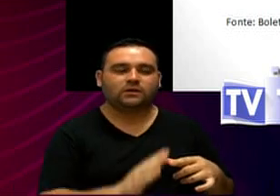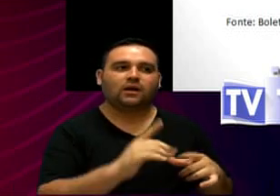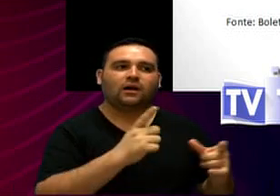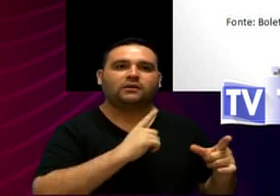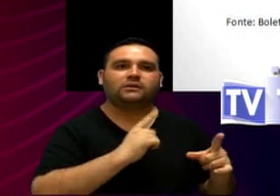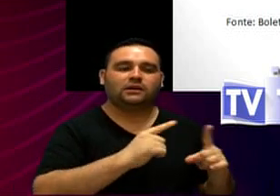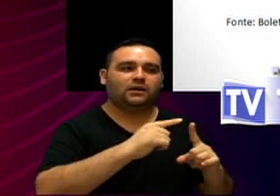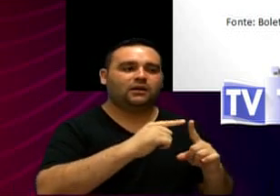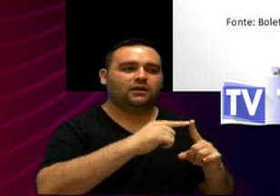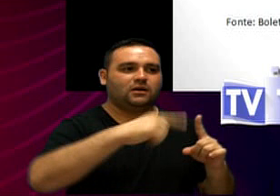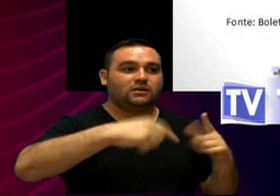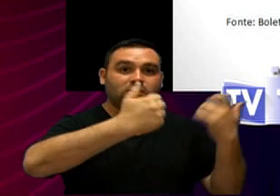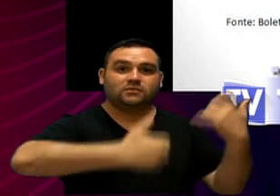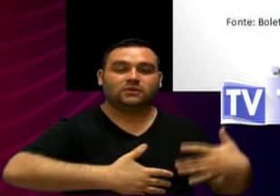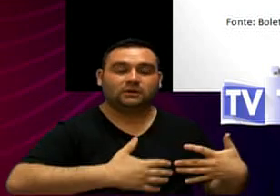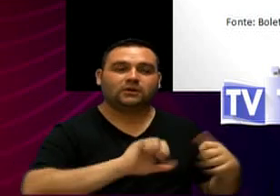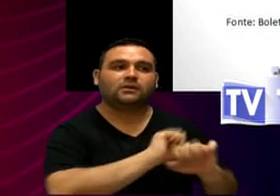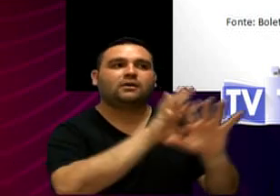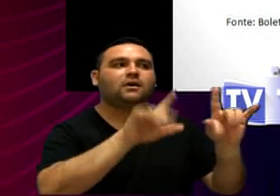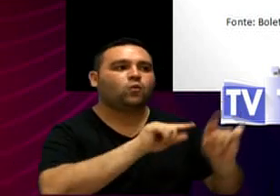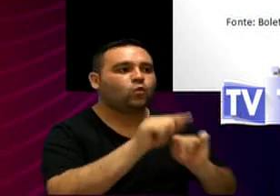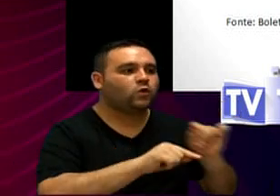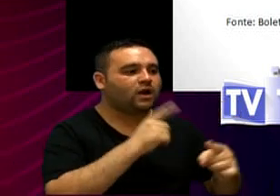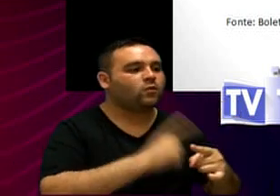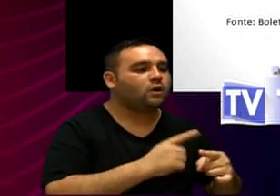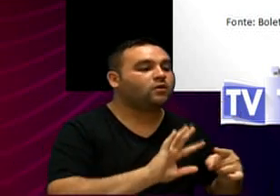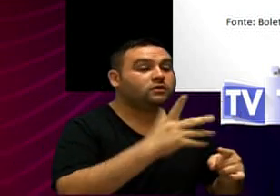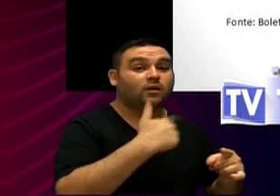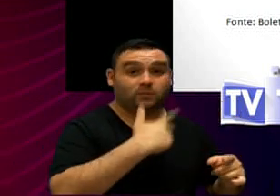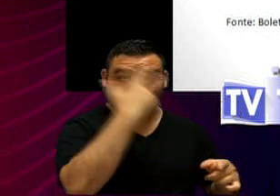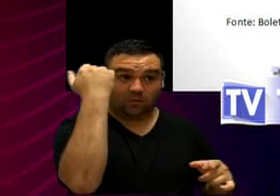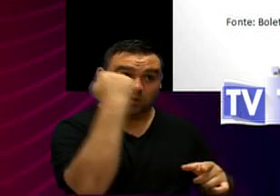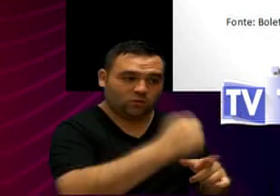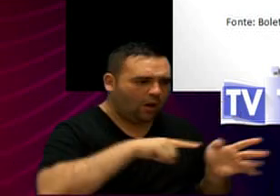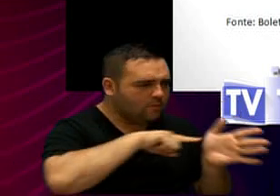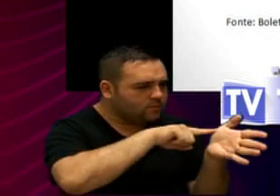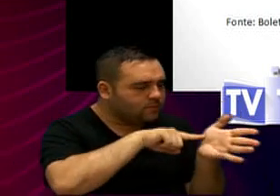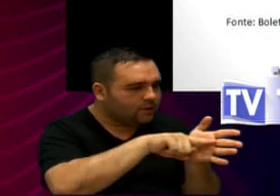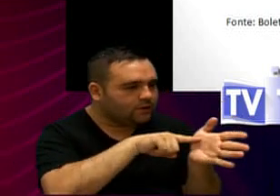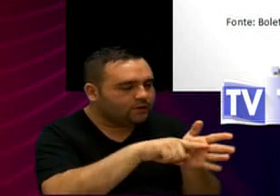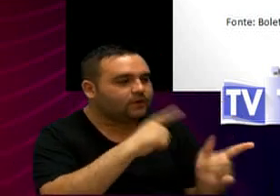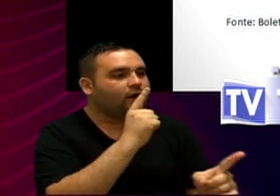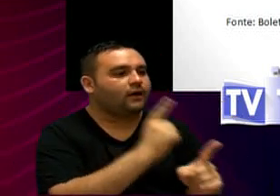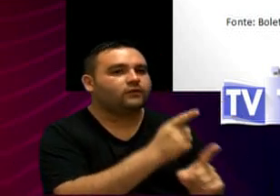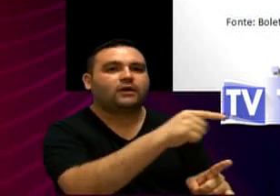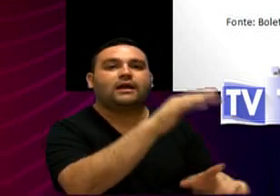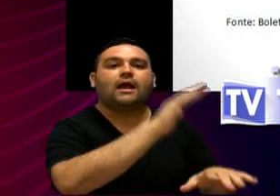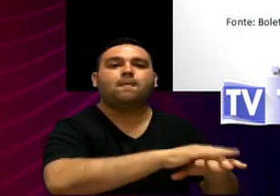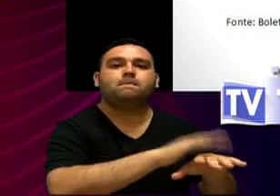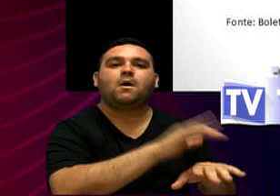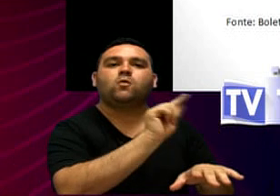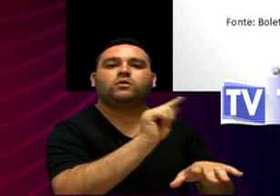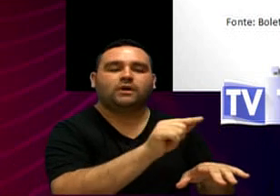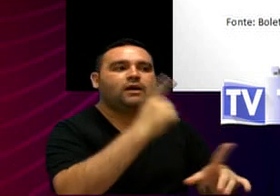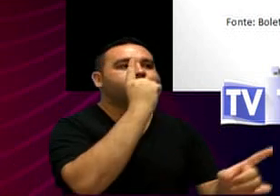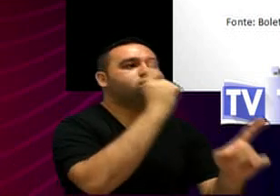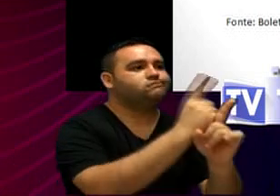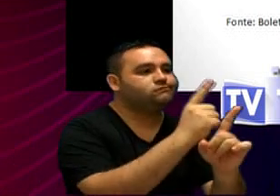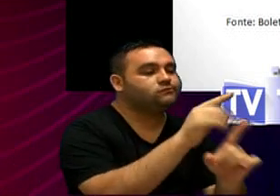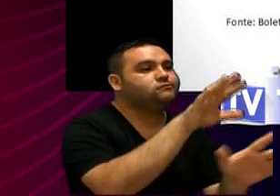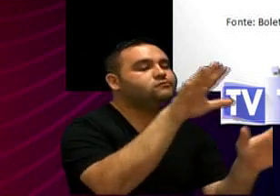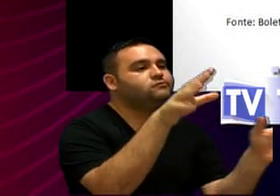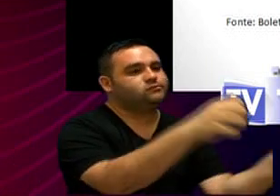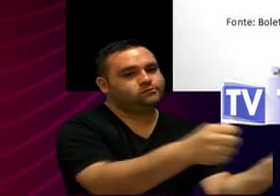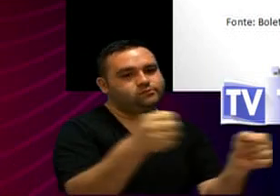esse índice de esclarecimento. Isso quer dizer o quê? Houve o crime, houve a investigação, o autor ou autores foram